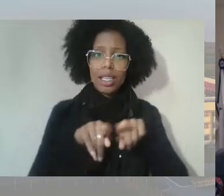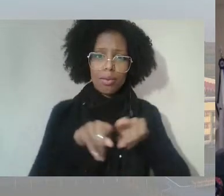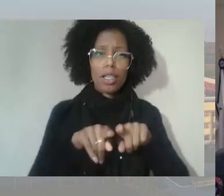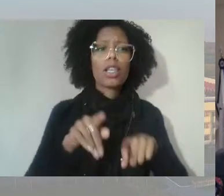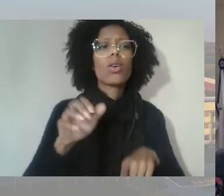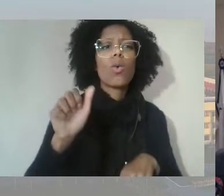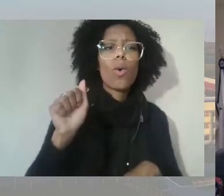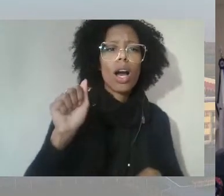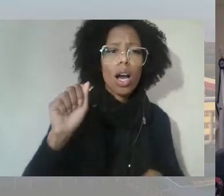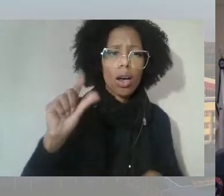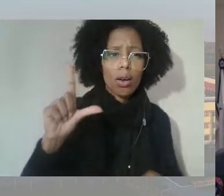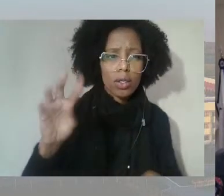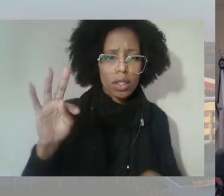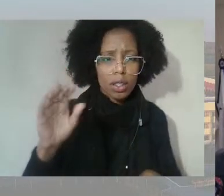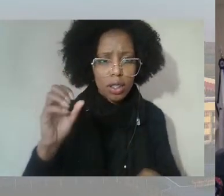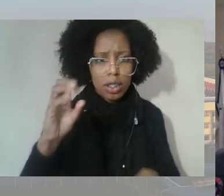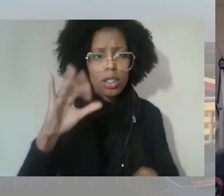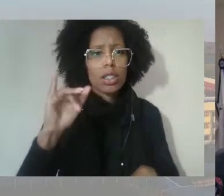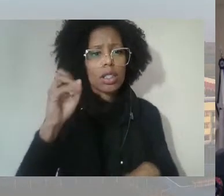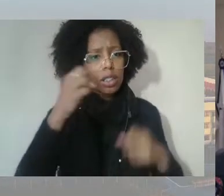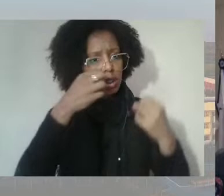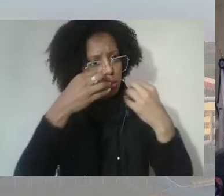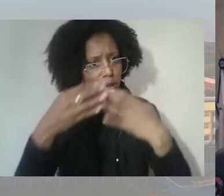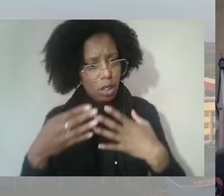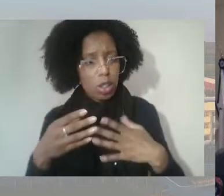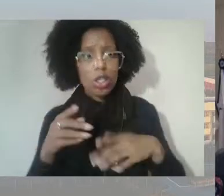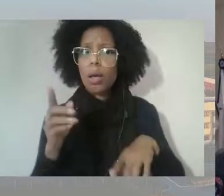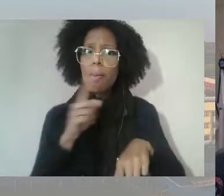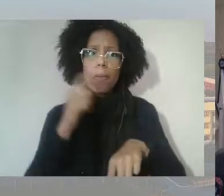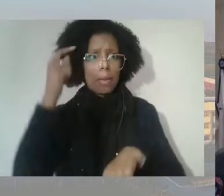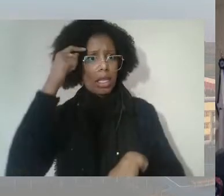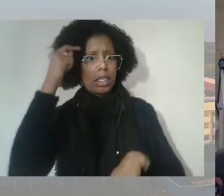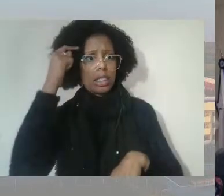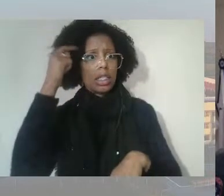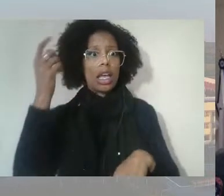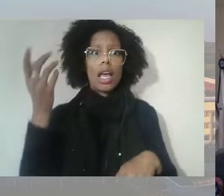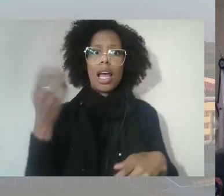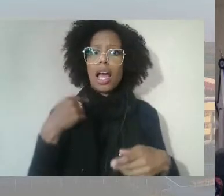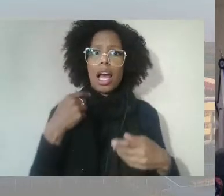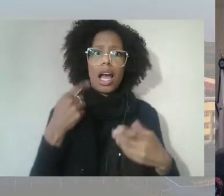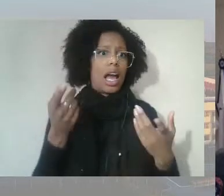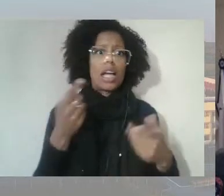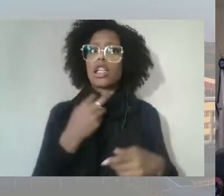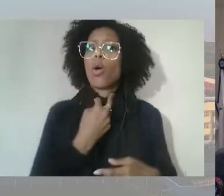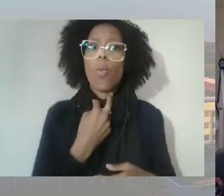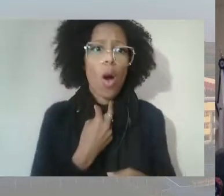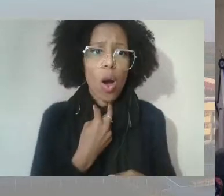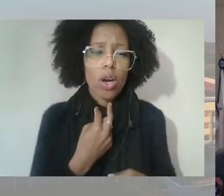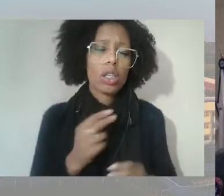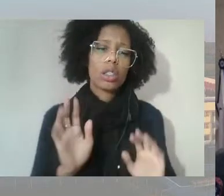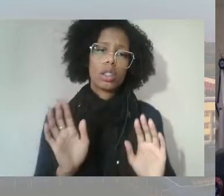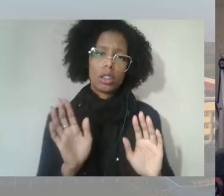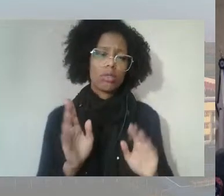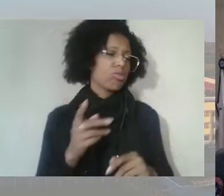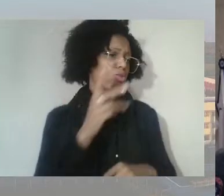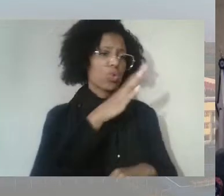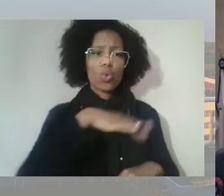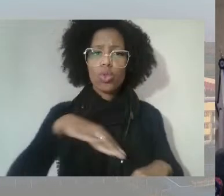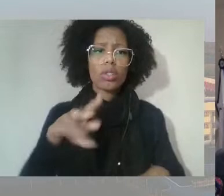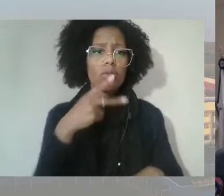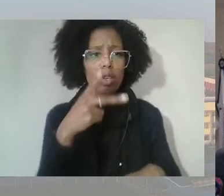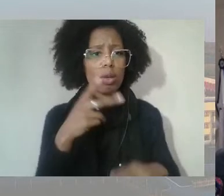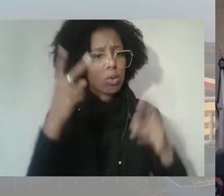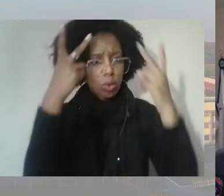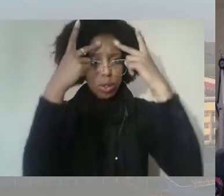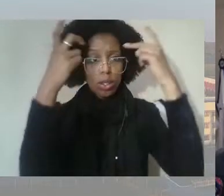Altacir, mas já foi explicado, né? Em nenhum momento a gente estava vedando, tanto que todo mundo falou normalmente. Era só isso